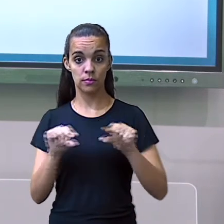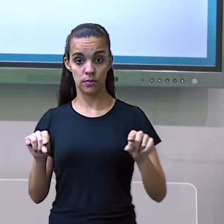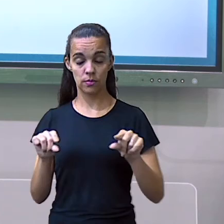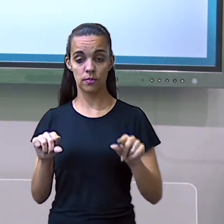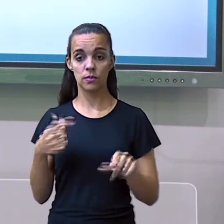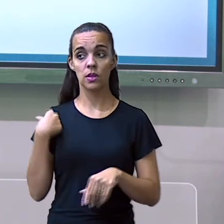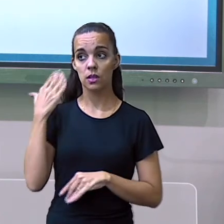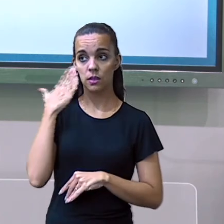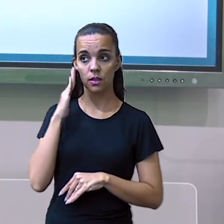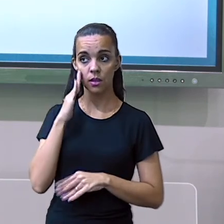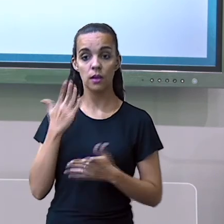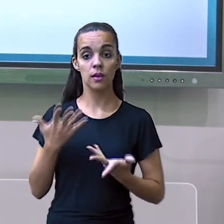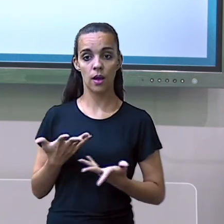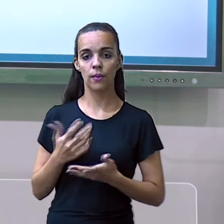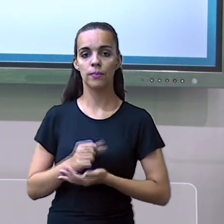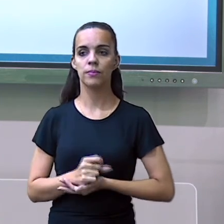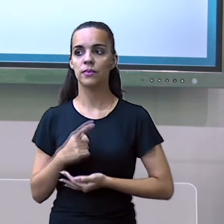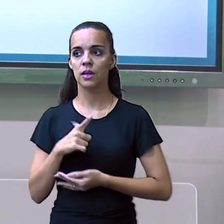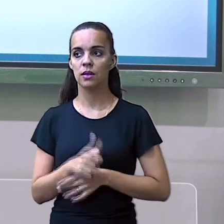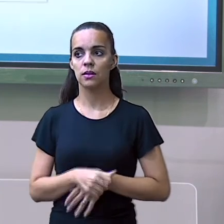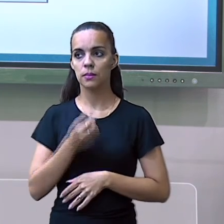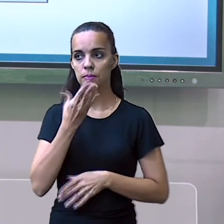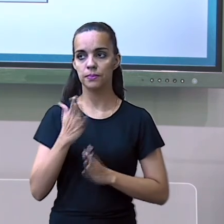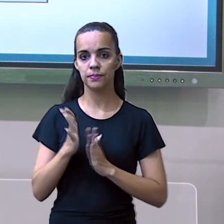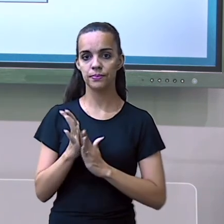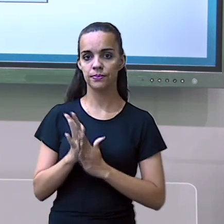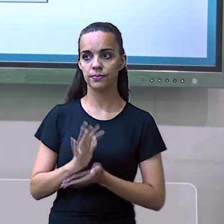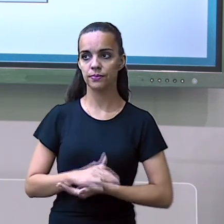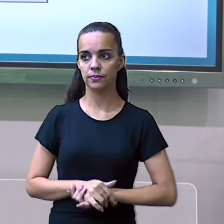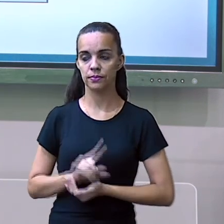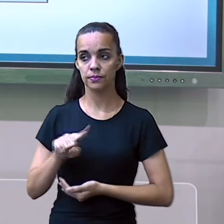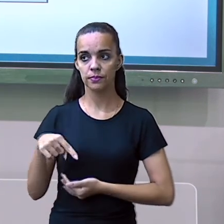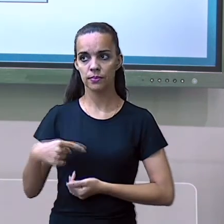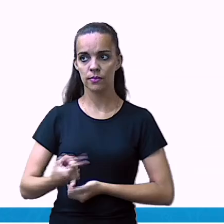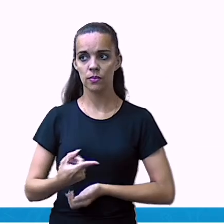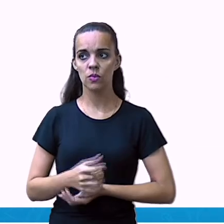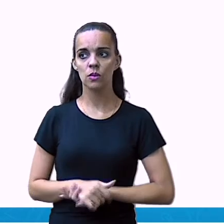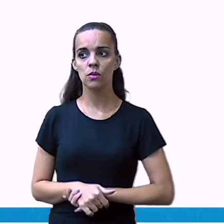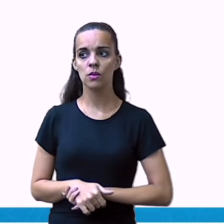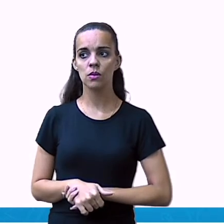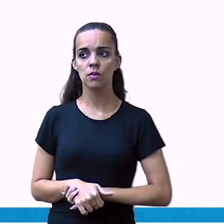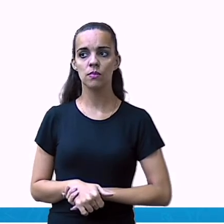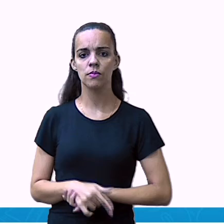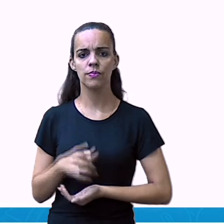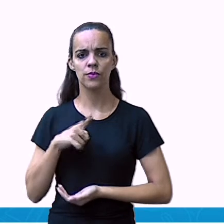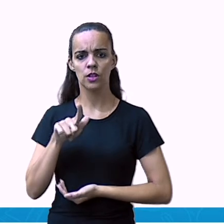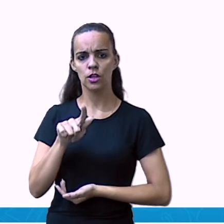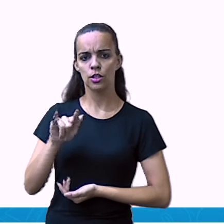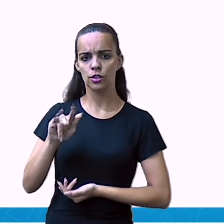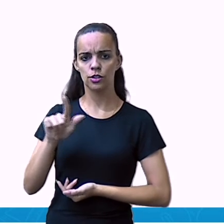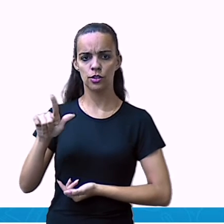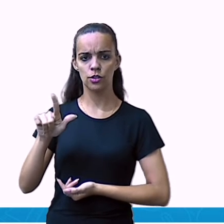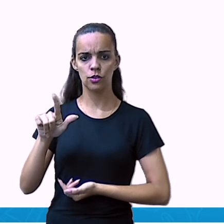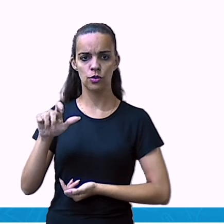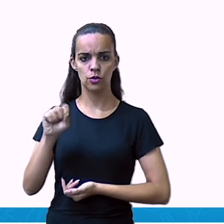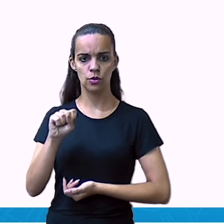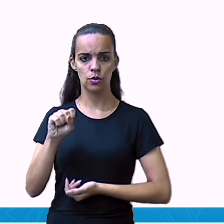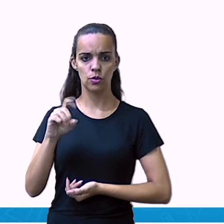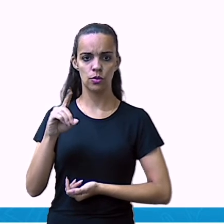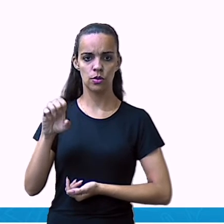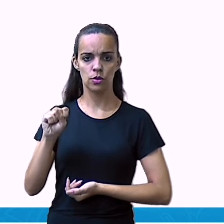é mesmo? Parabéns! Próxima tela. Gilderson Fiuza,